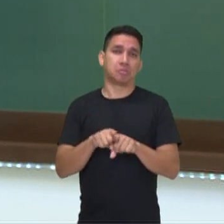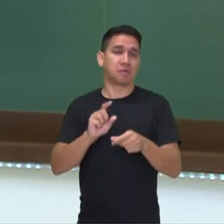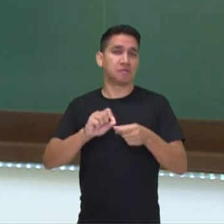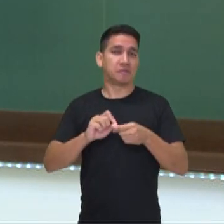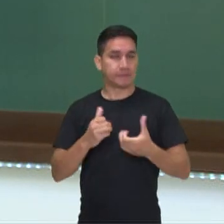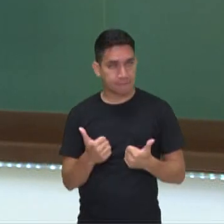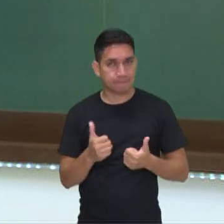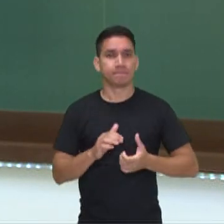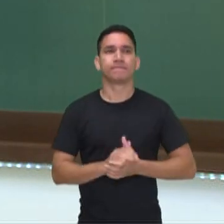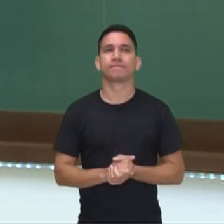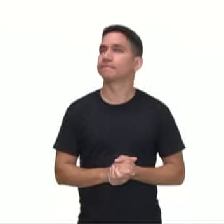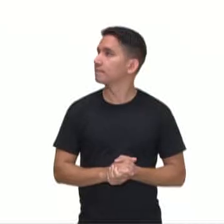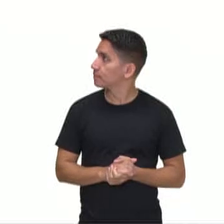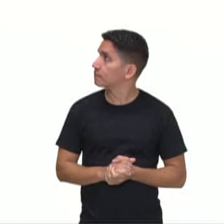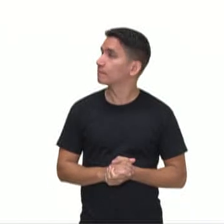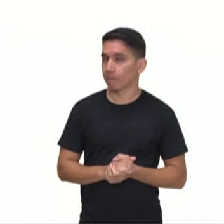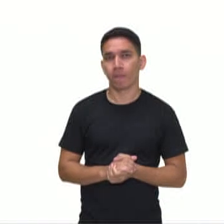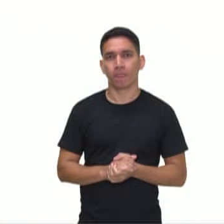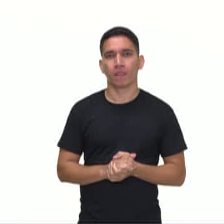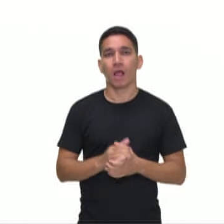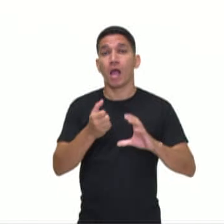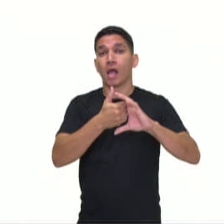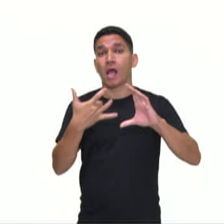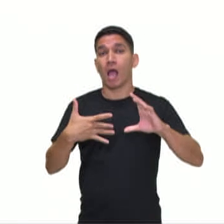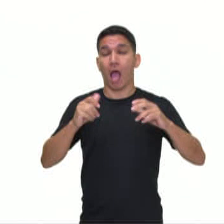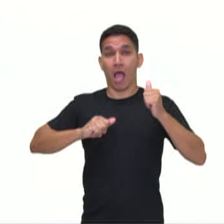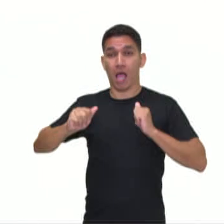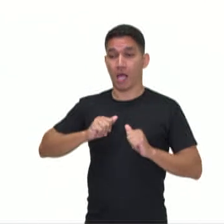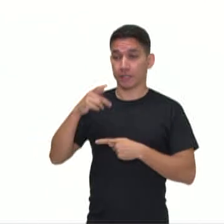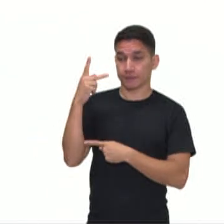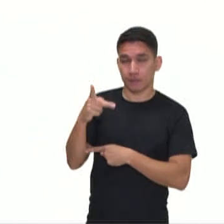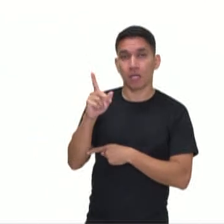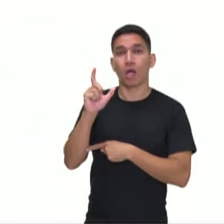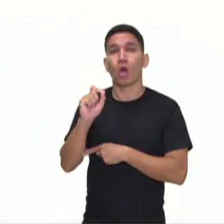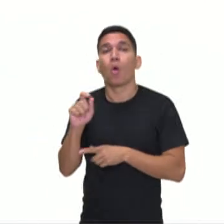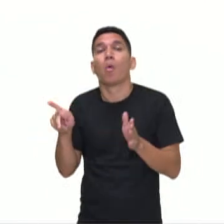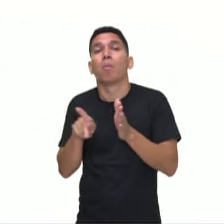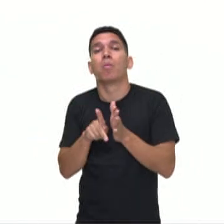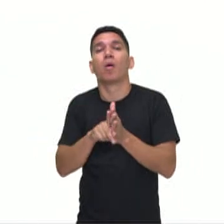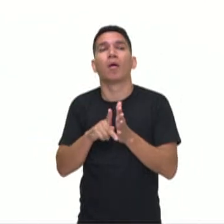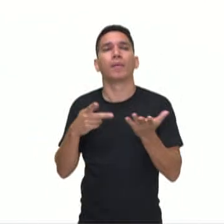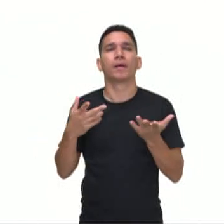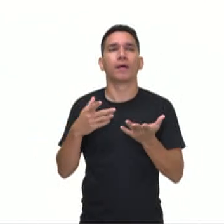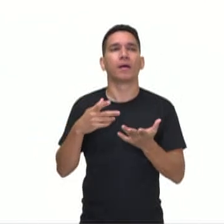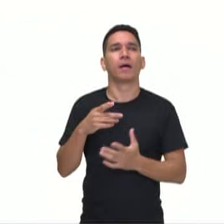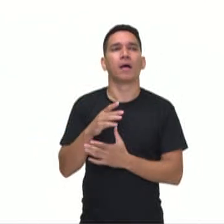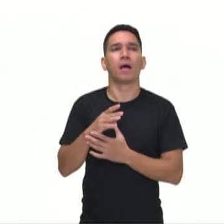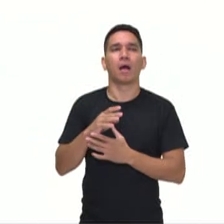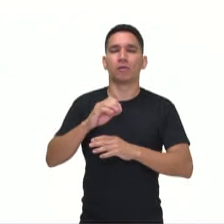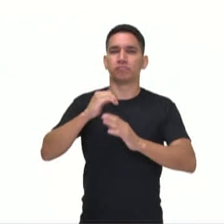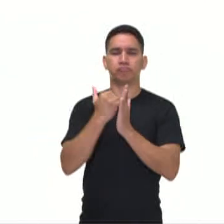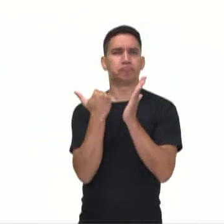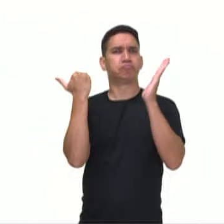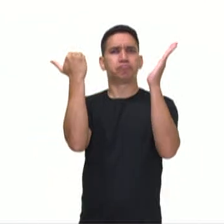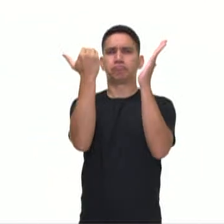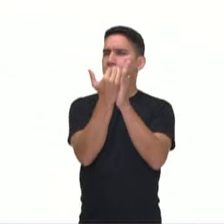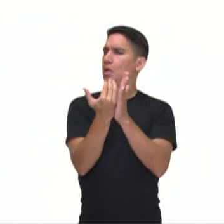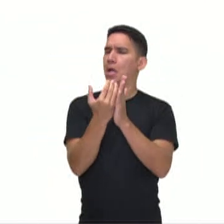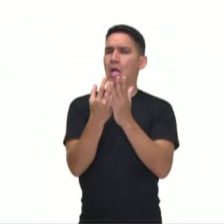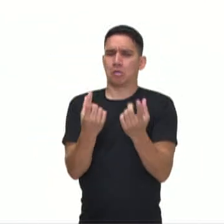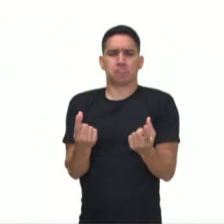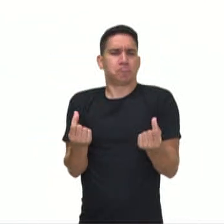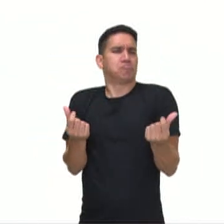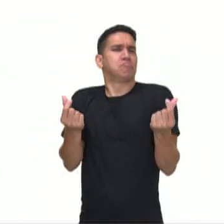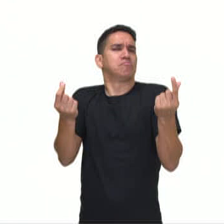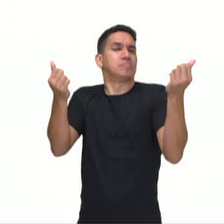maneira, né? Então vamos lá. Características dos artistas, caracterizado pela pompa e grandiosidade,